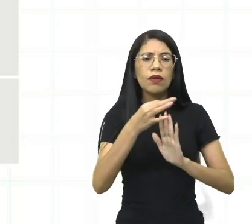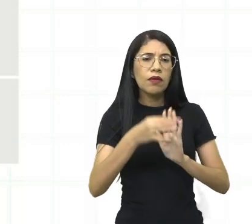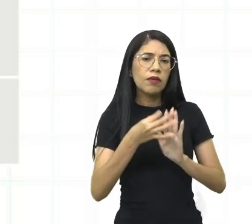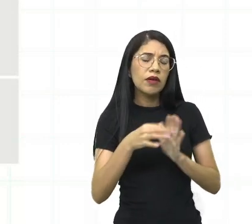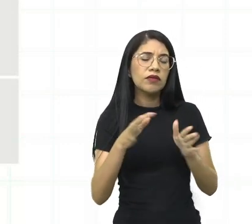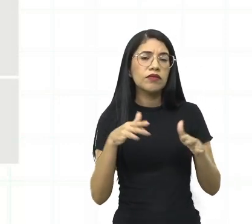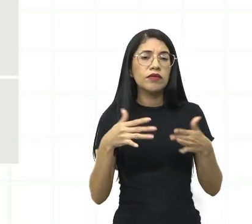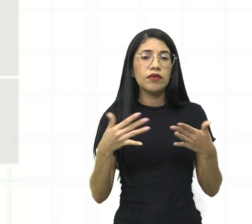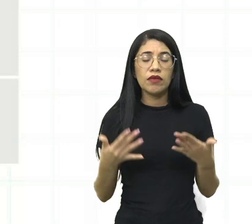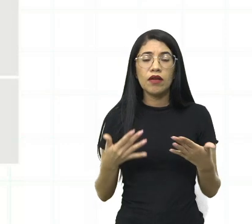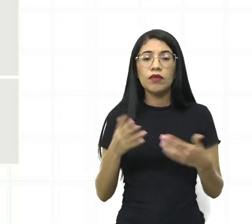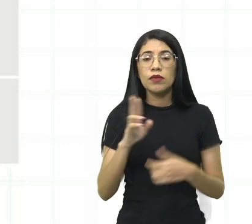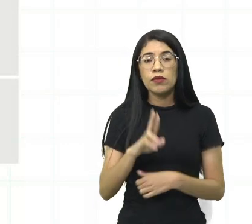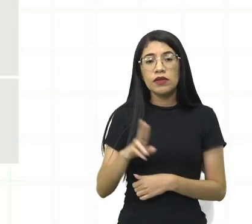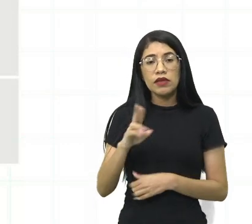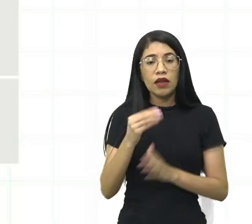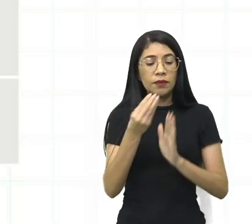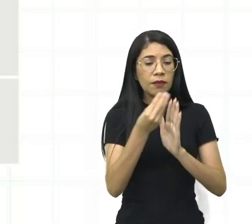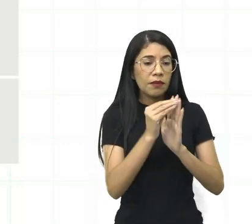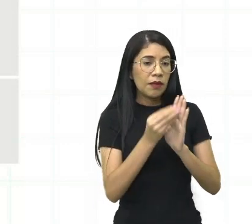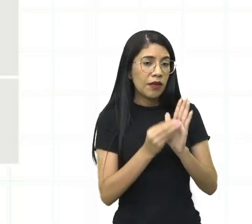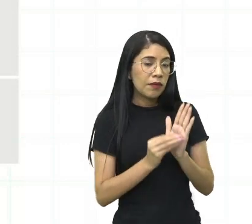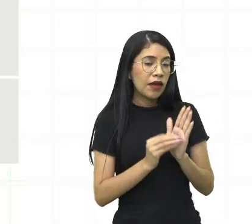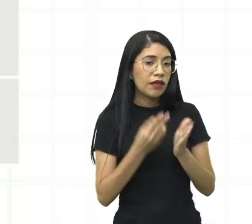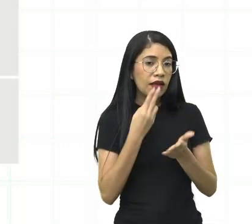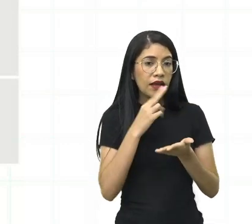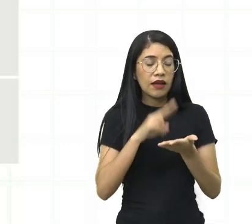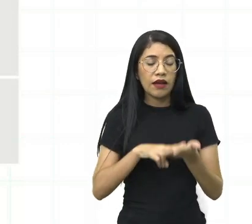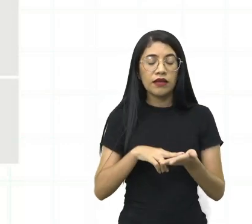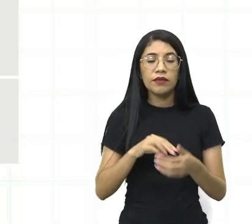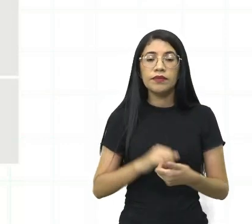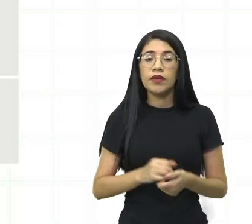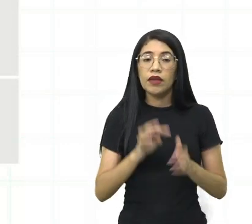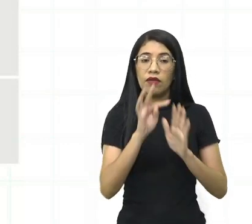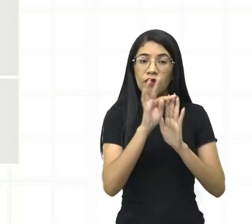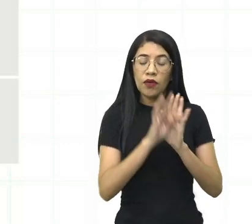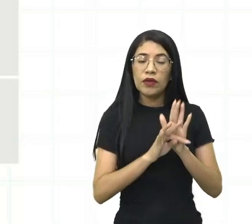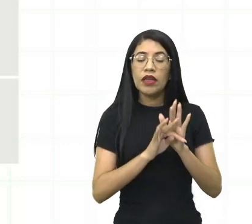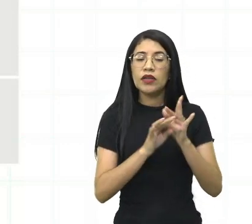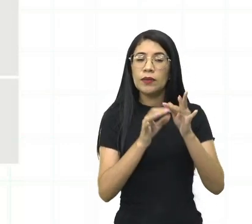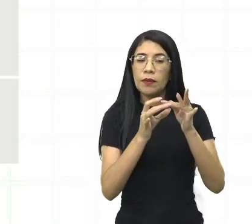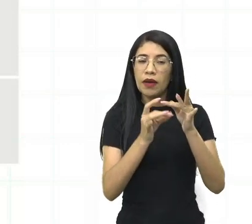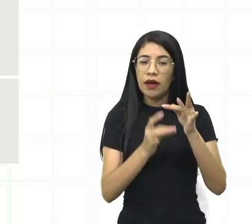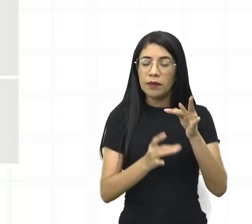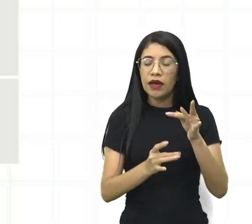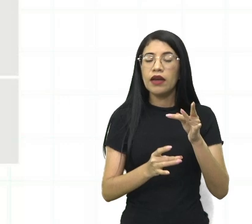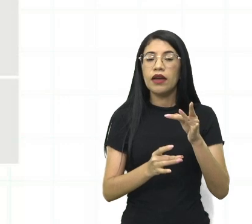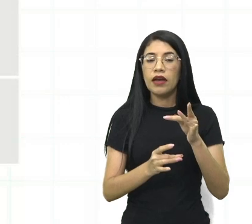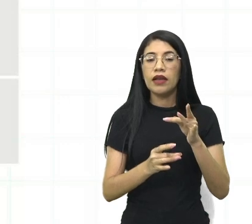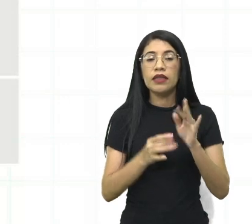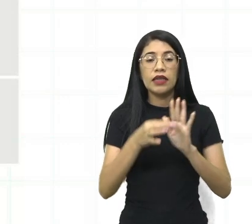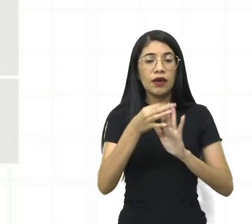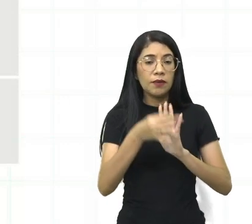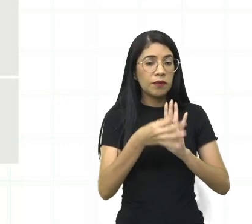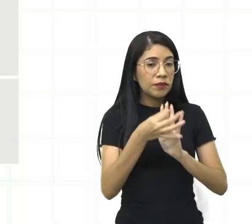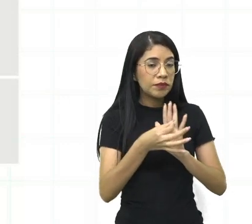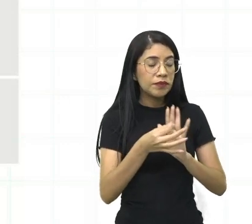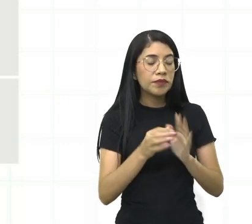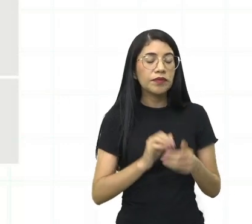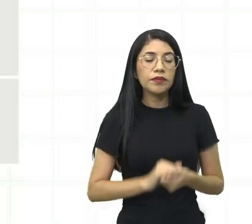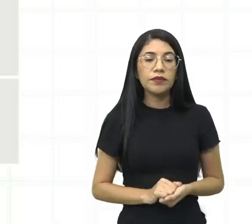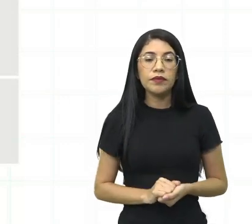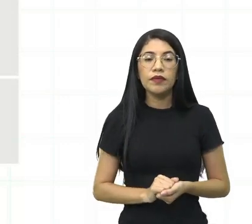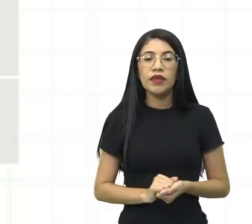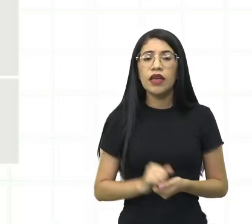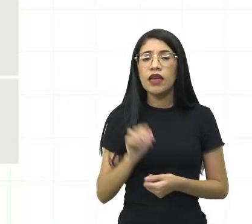que eles estão utilizando, né, já que se trata de um texto dissertativo, argumentativo, o que eles